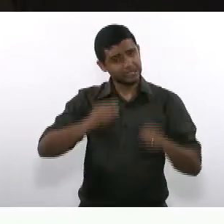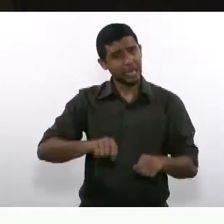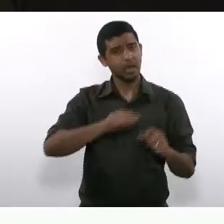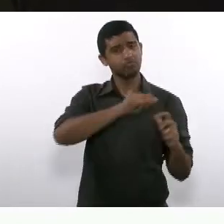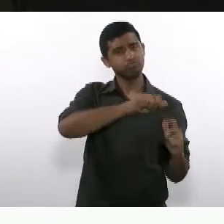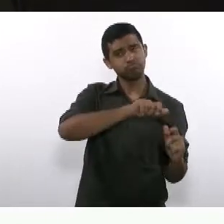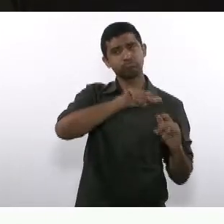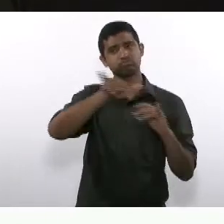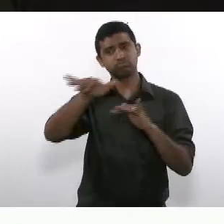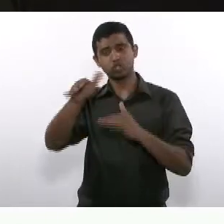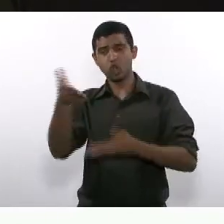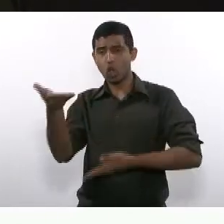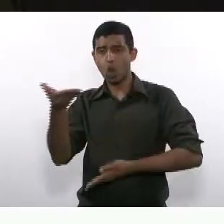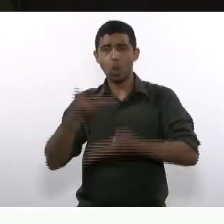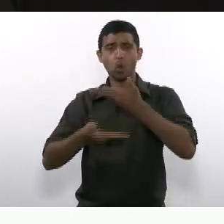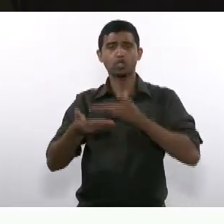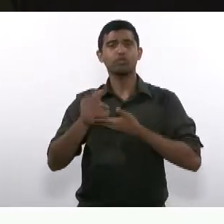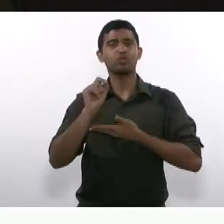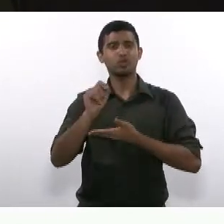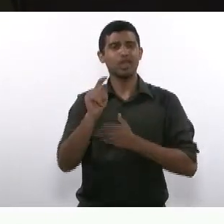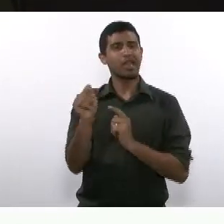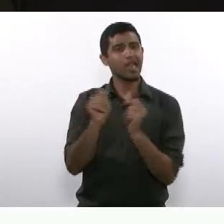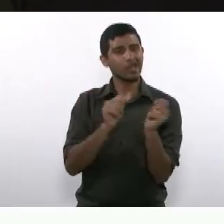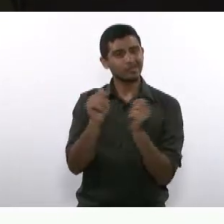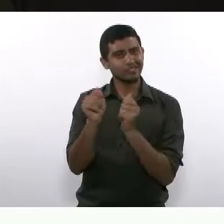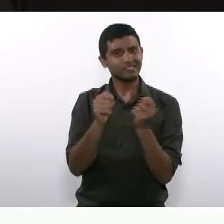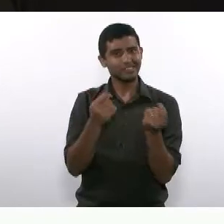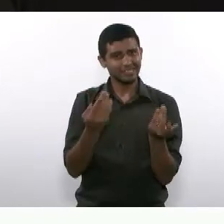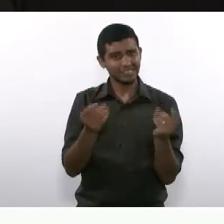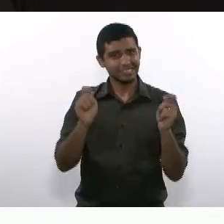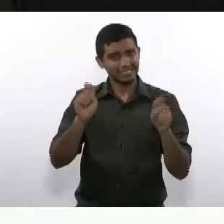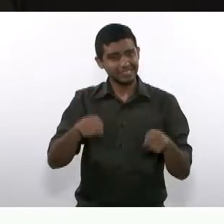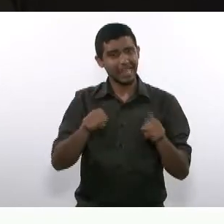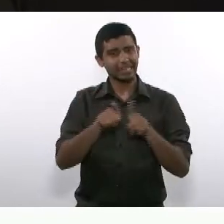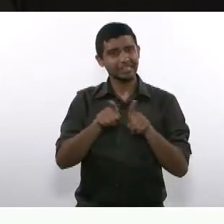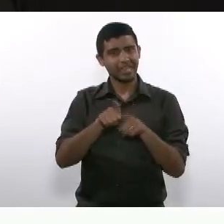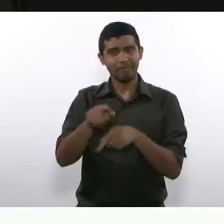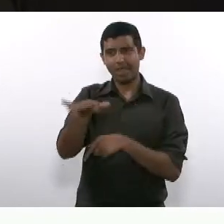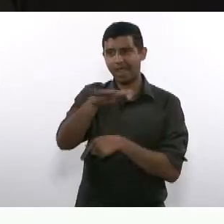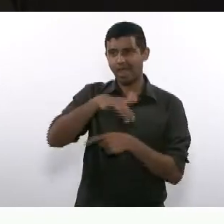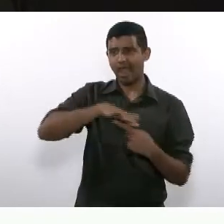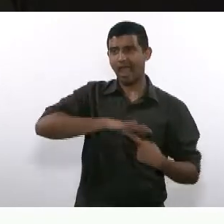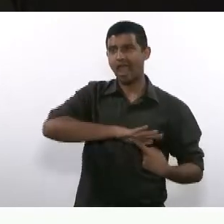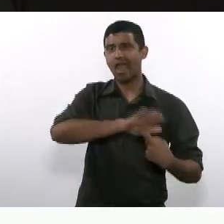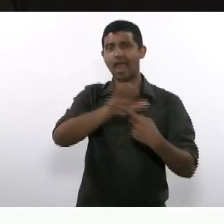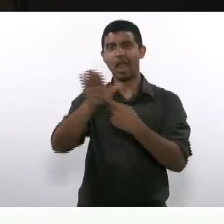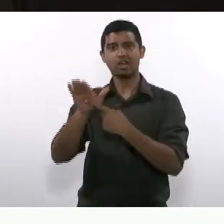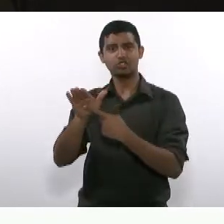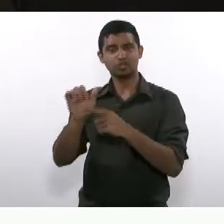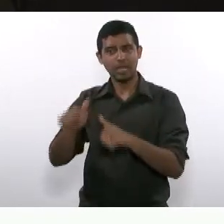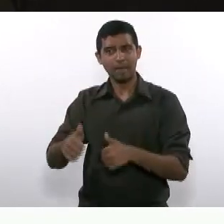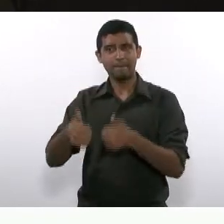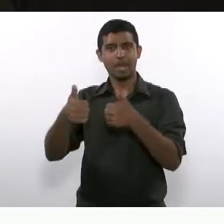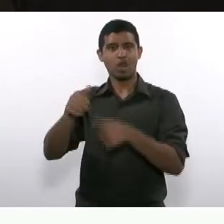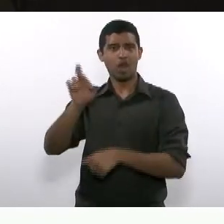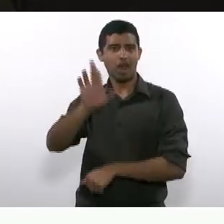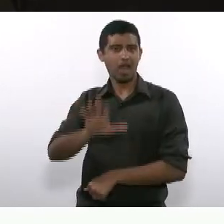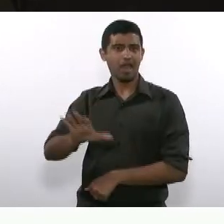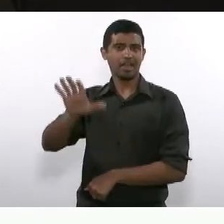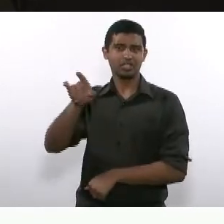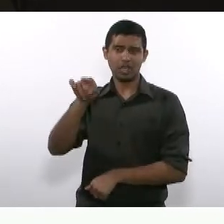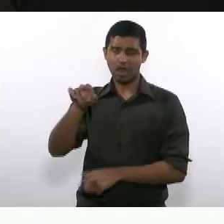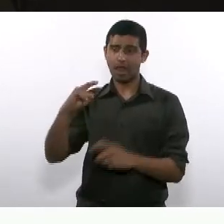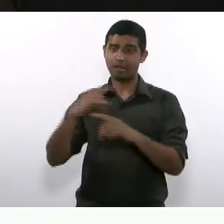inclusive, pelo viés da economia, para revitalizar ou dar vitalidade econômica para a região, para a cidade.